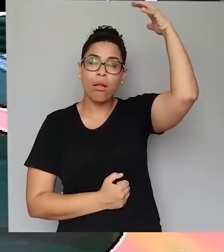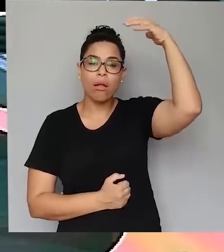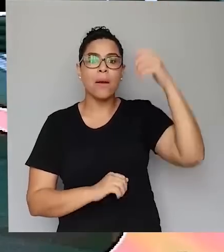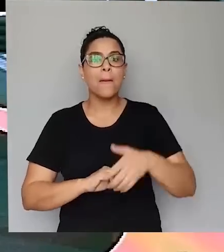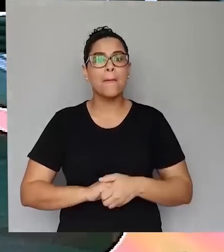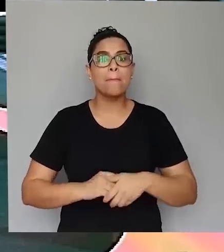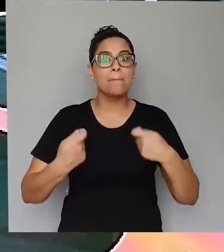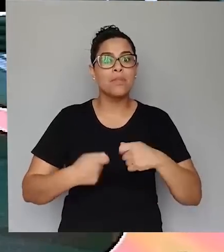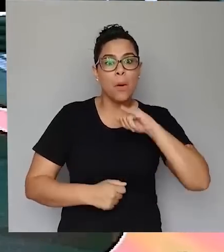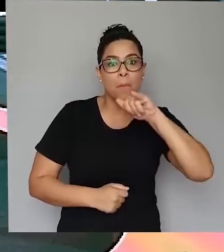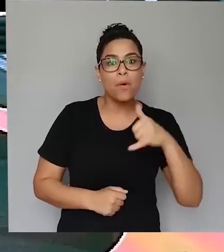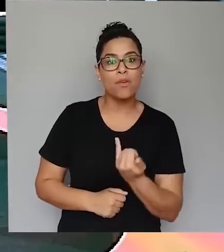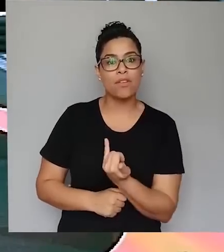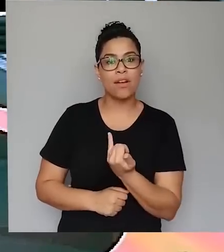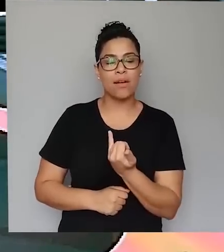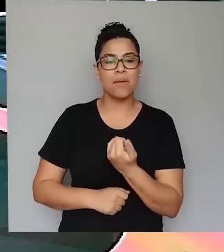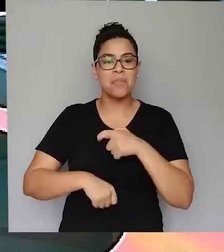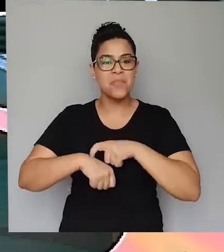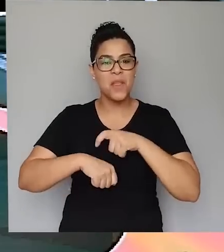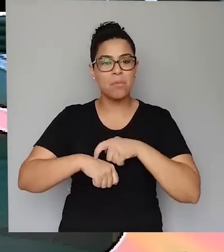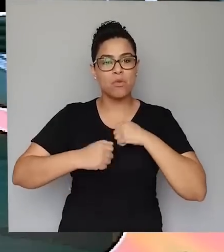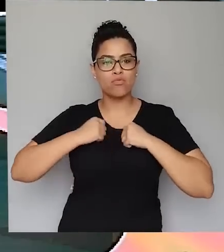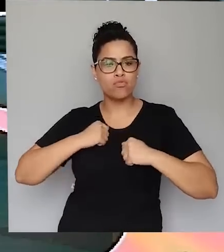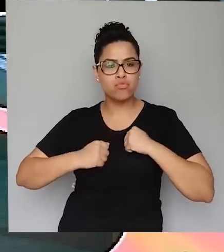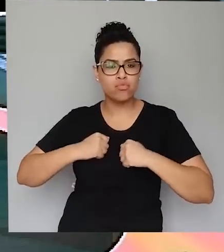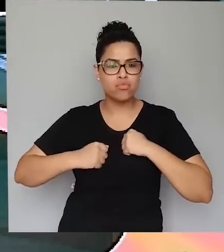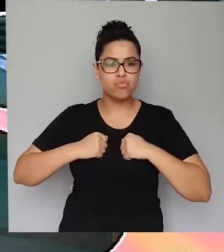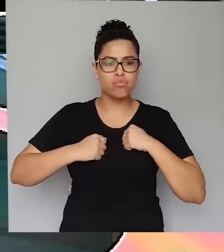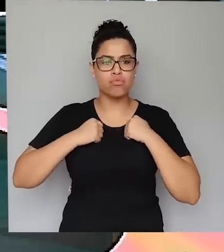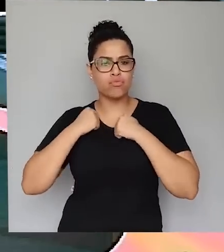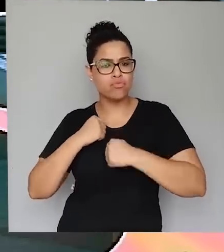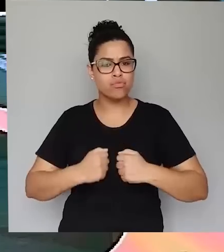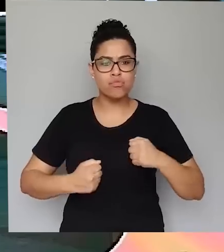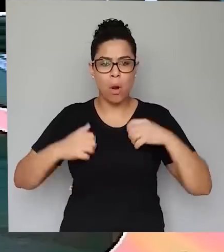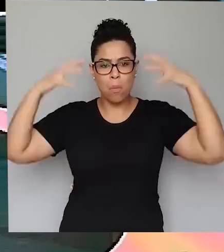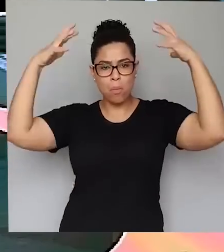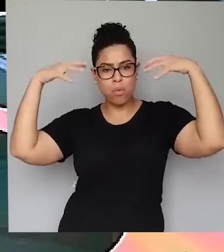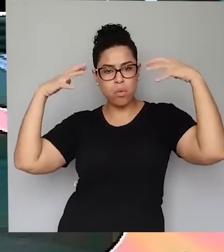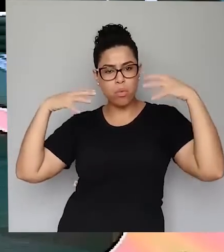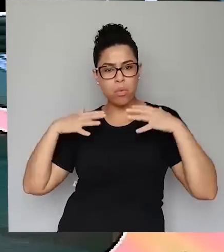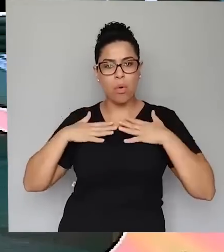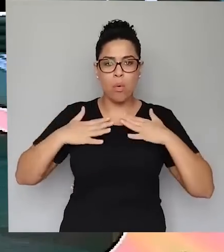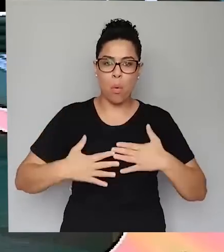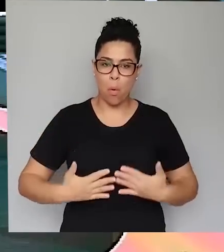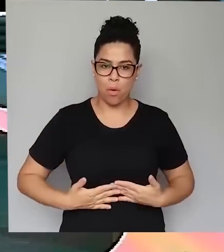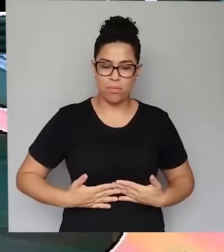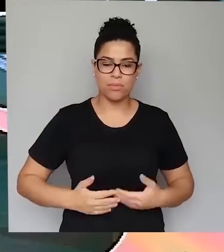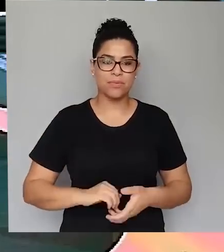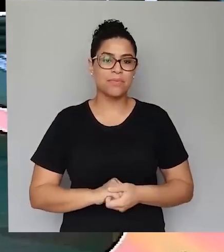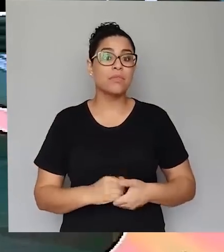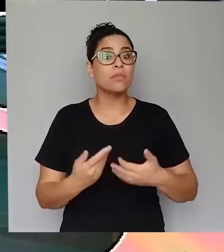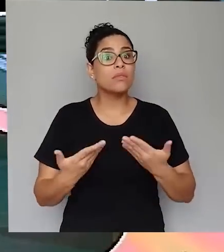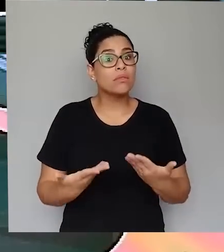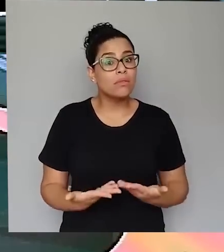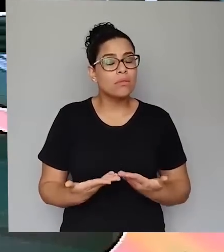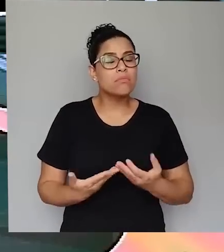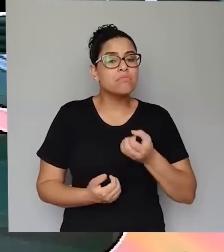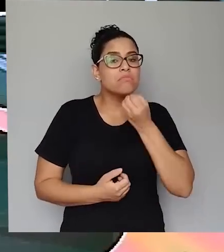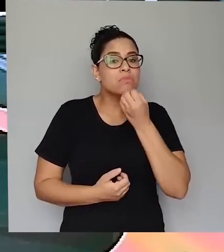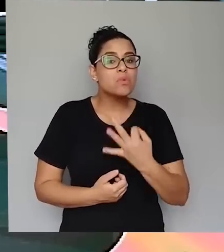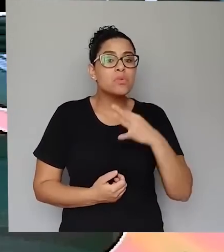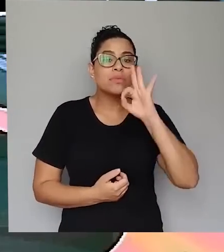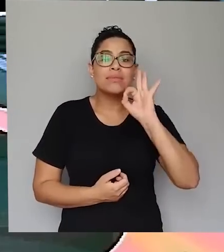gente tem que aproveitar o tempo para ensaboar, esfregar, enxaguar o nosso corpo. Aí sim a gente está